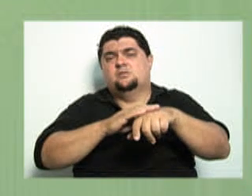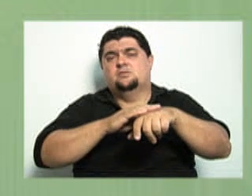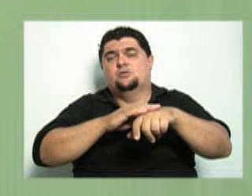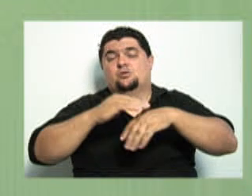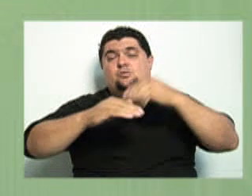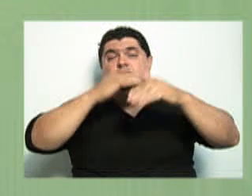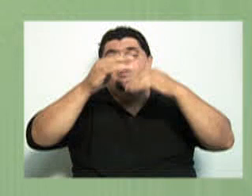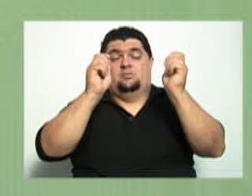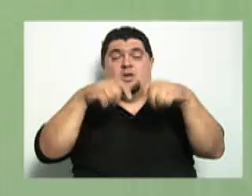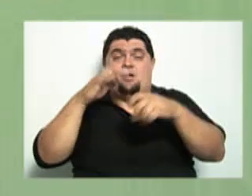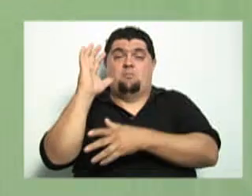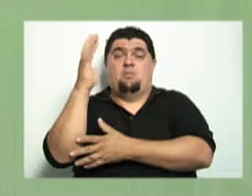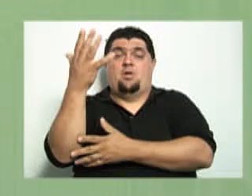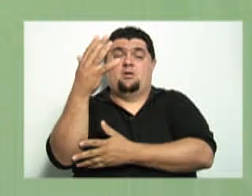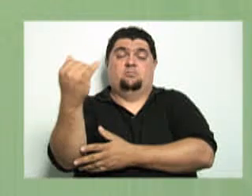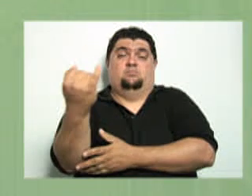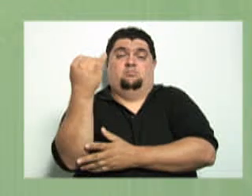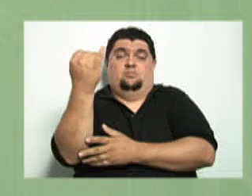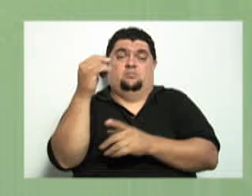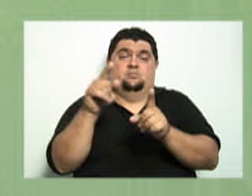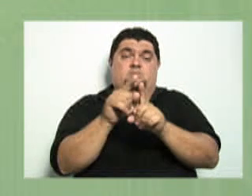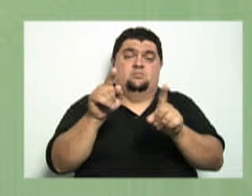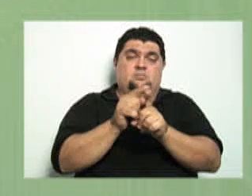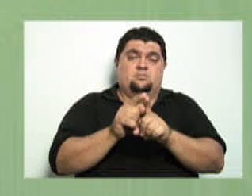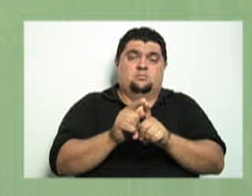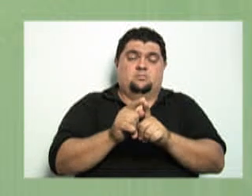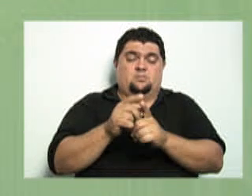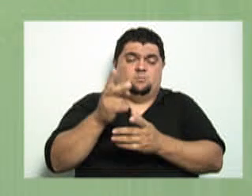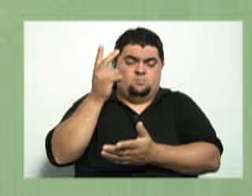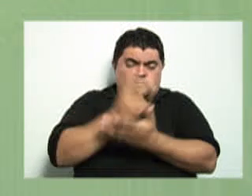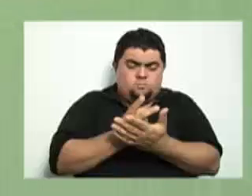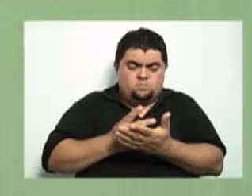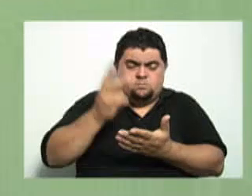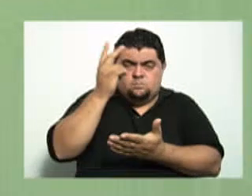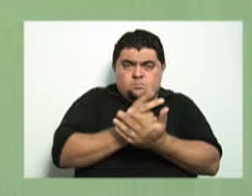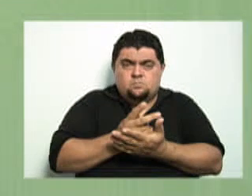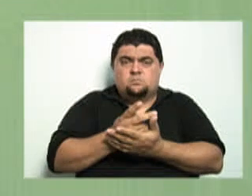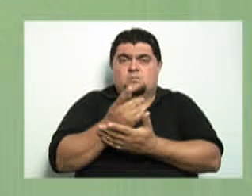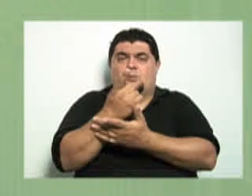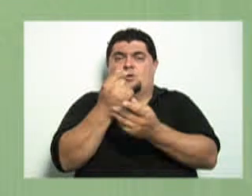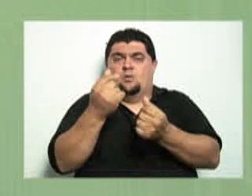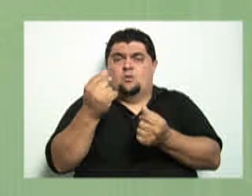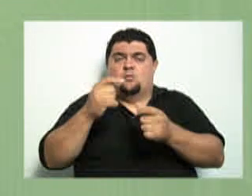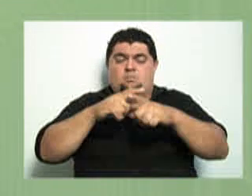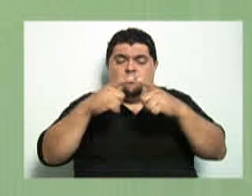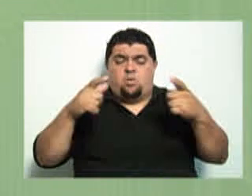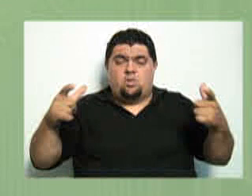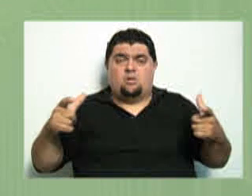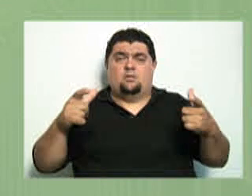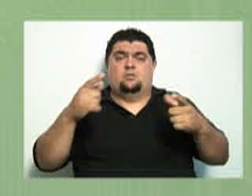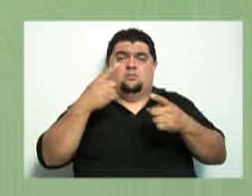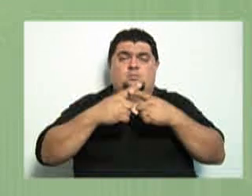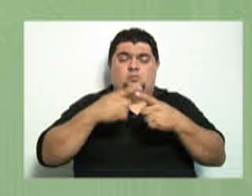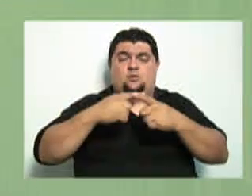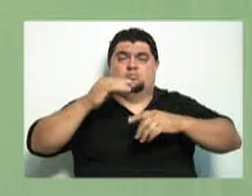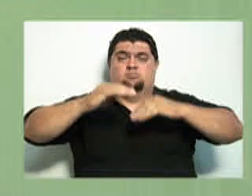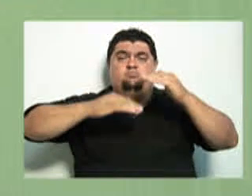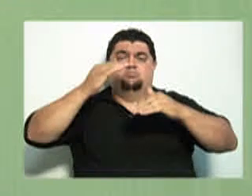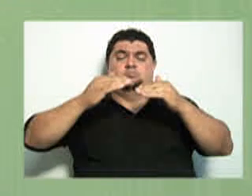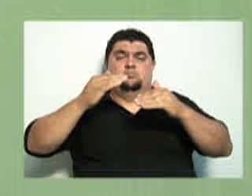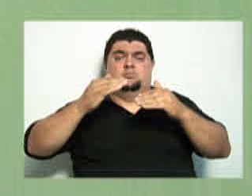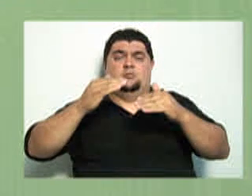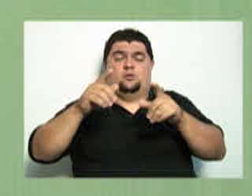meio ambiente. É importante perseguir o crescimento econômico como condição para o desenvolvimento